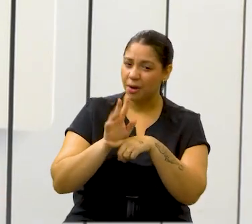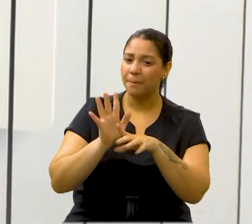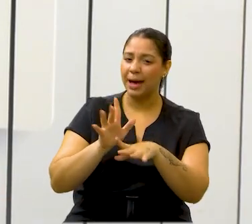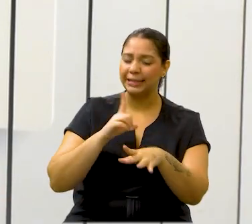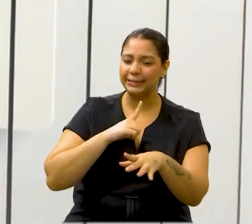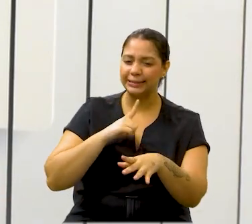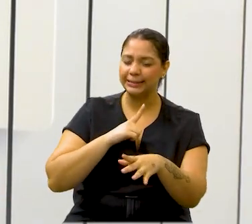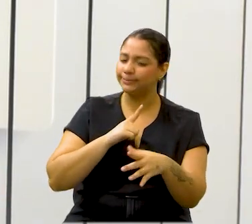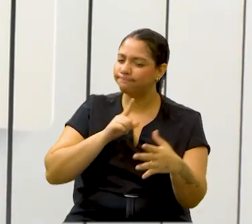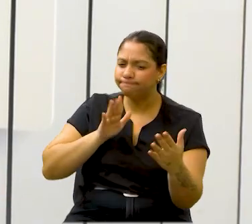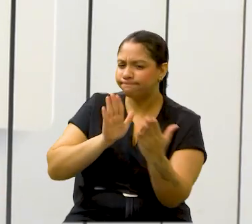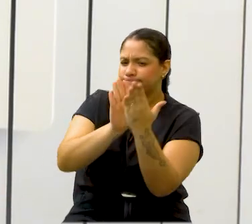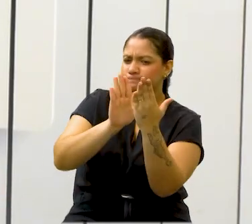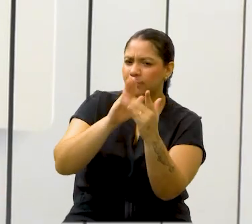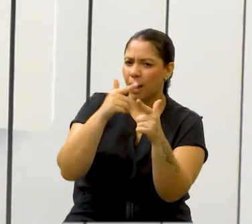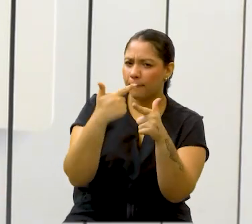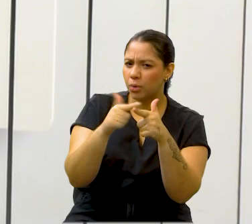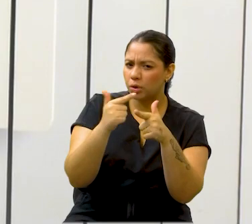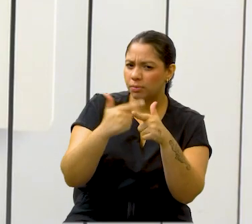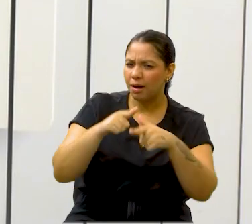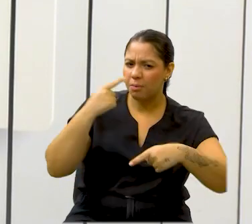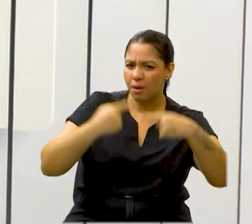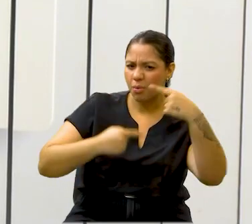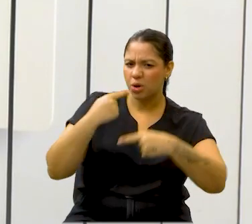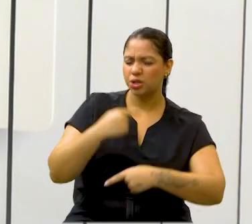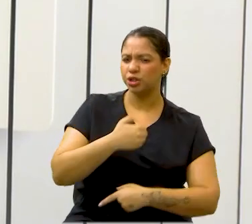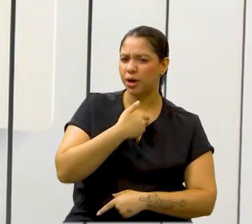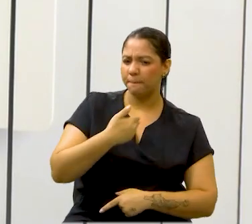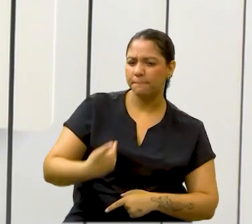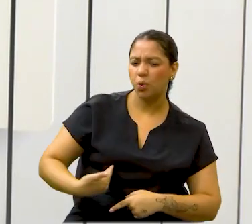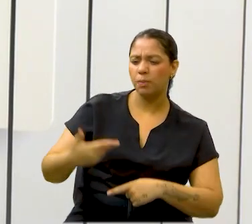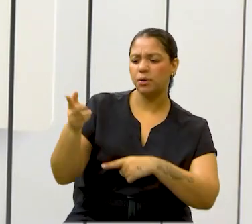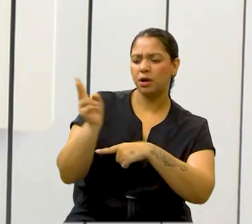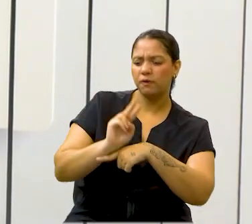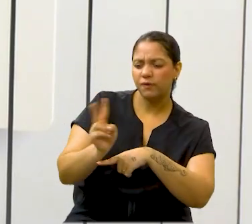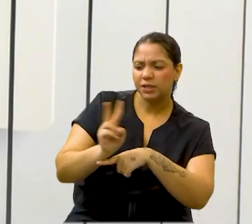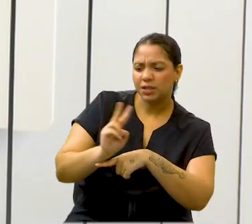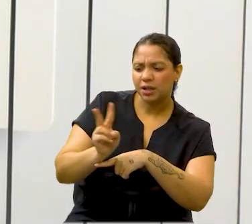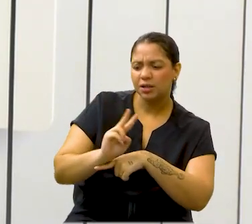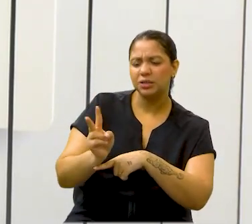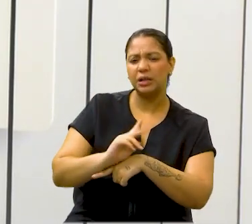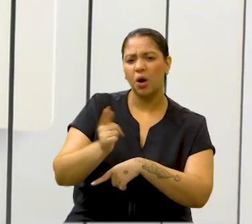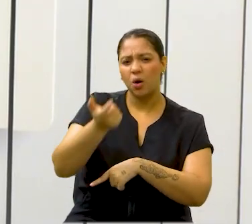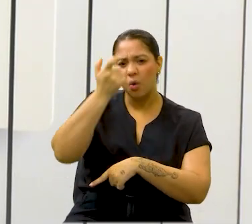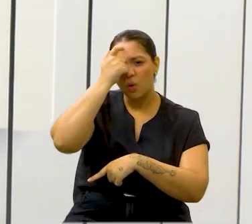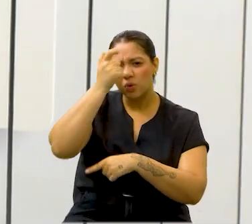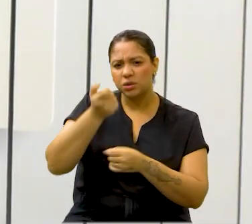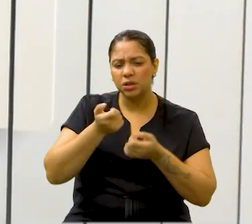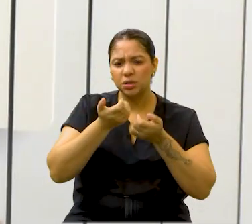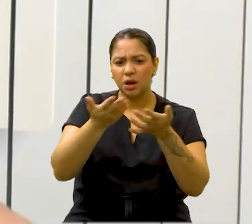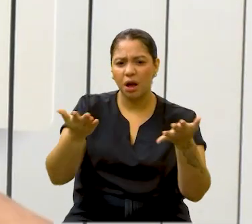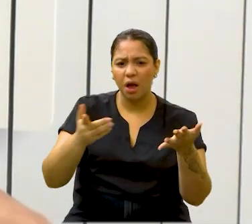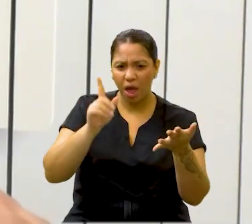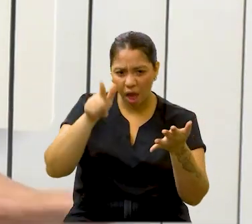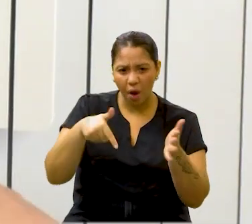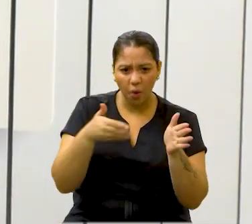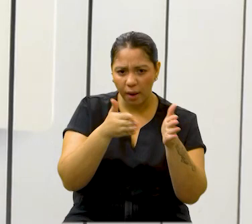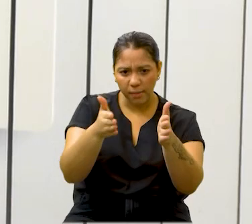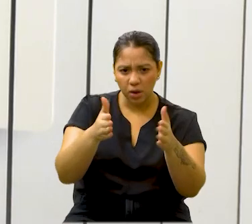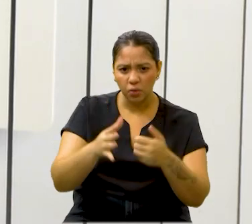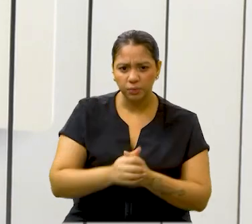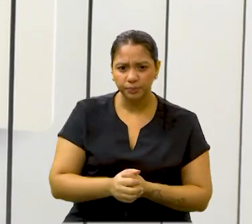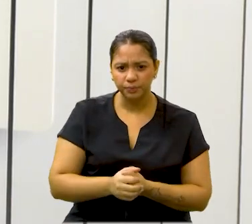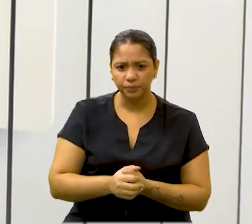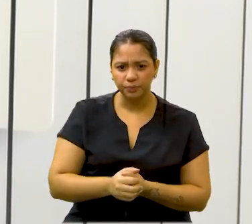doutora, fazer o enfrentamento desse problema com política pública, fiscalização, conscientização, é esse